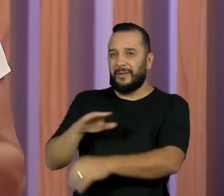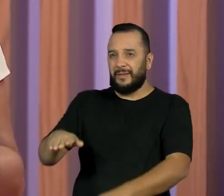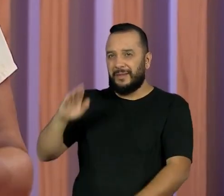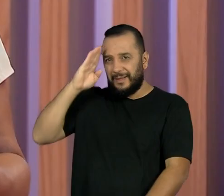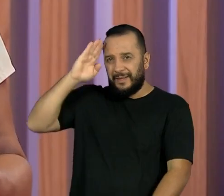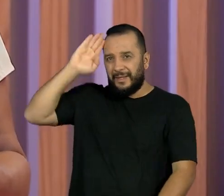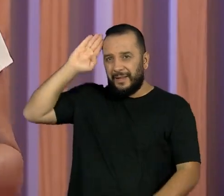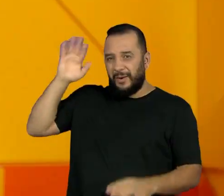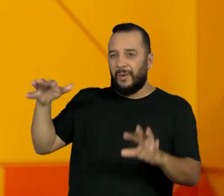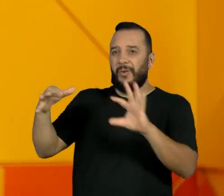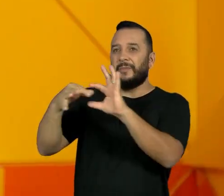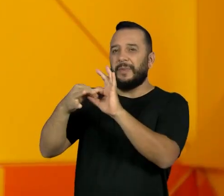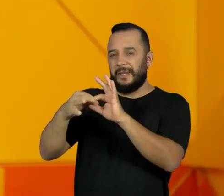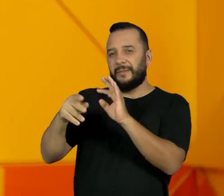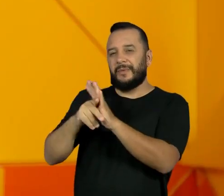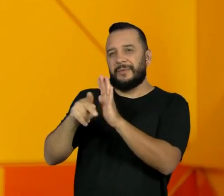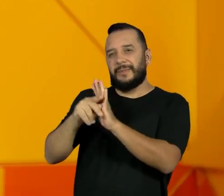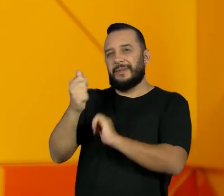são muito